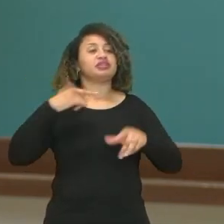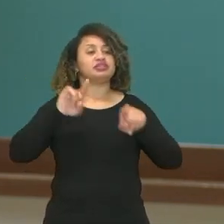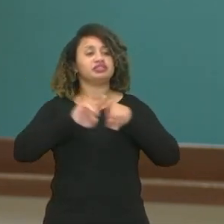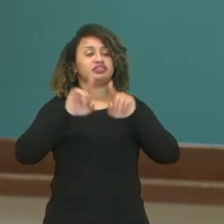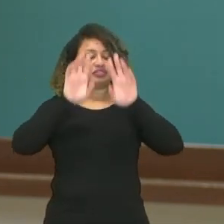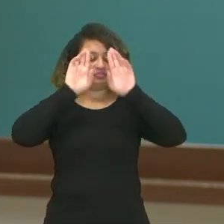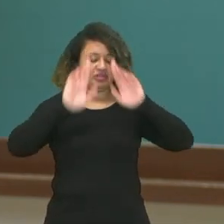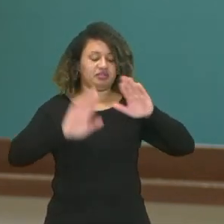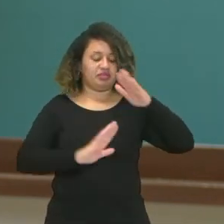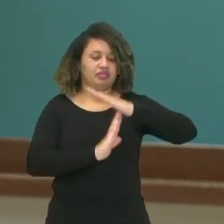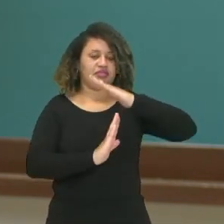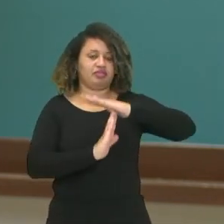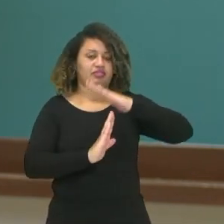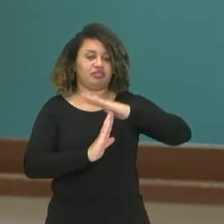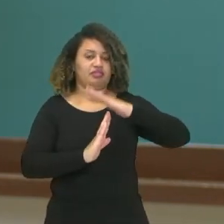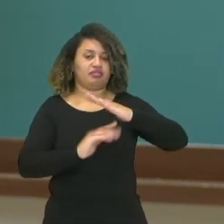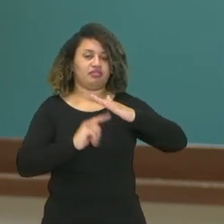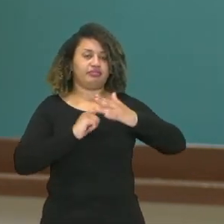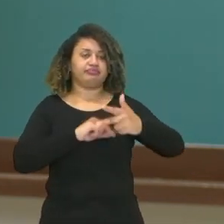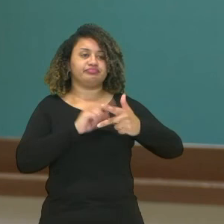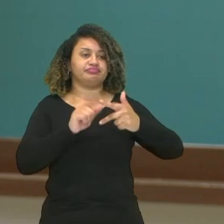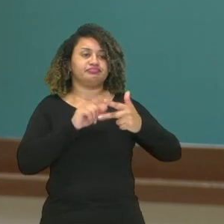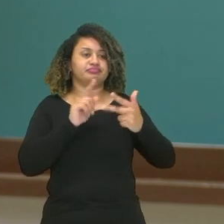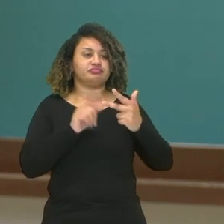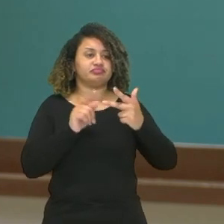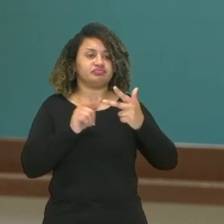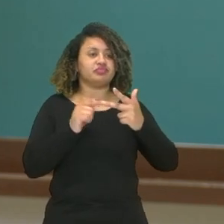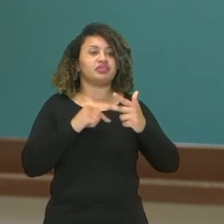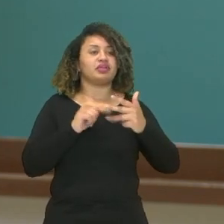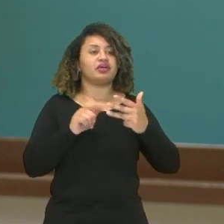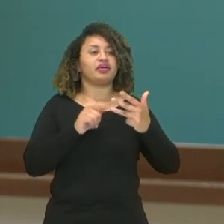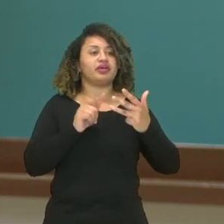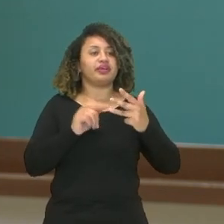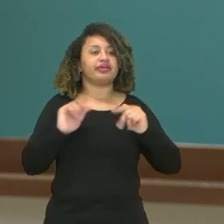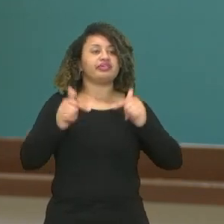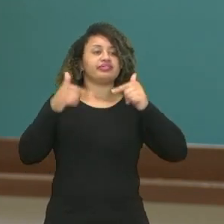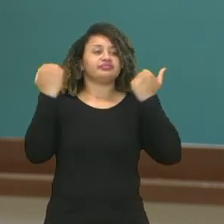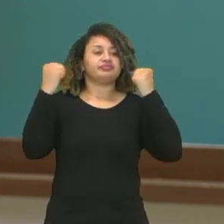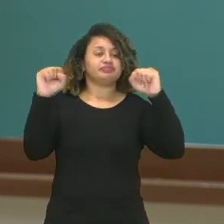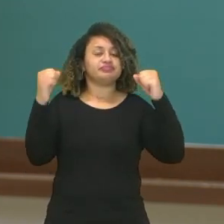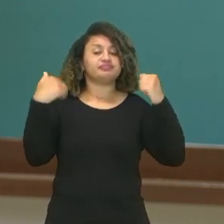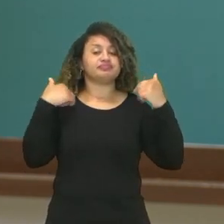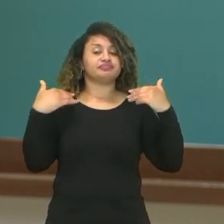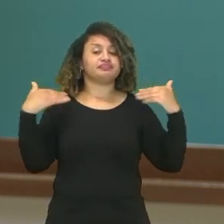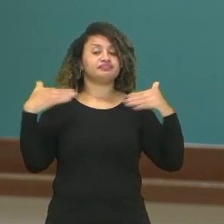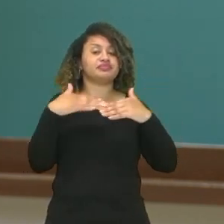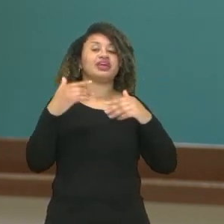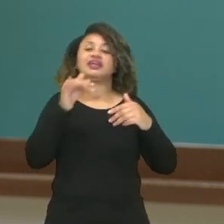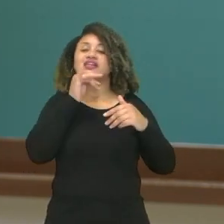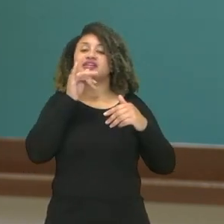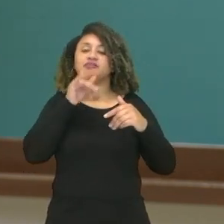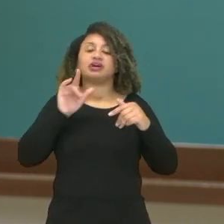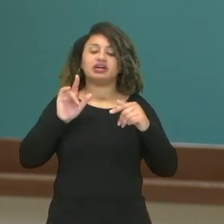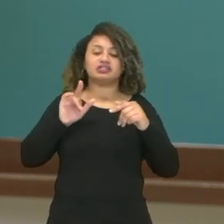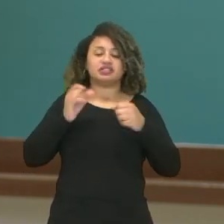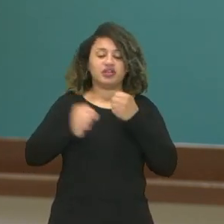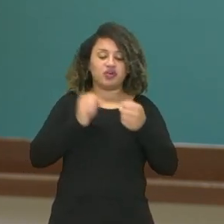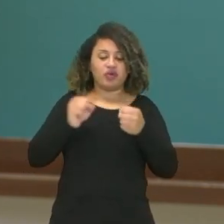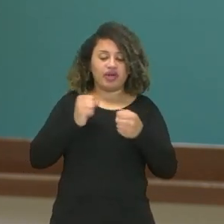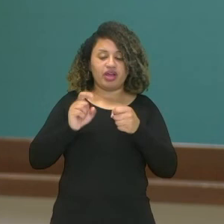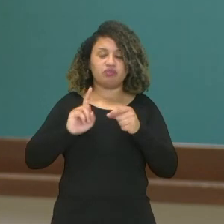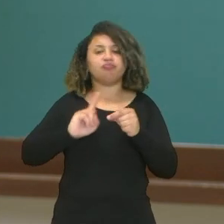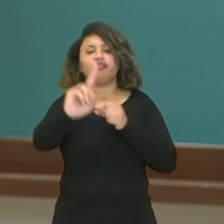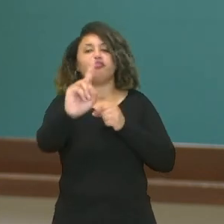os seus limites. Realize o aquecimento, bem importante, antes de você fazer os tiros, por exemplo, na quadra, que a gente deu